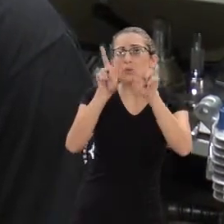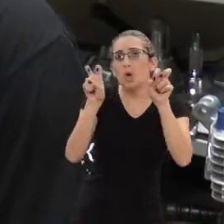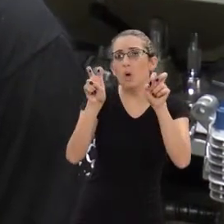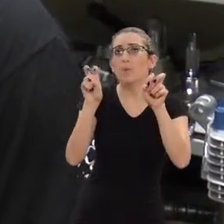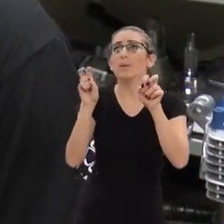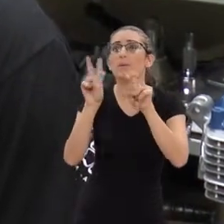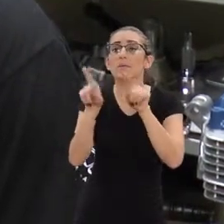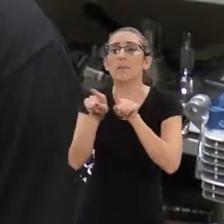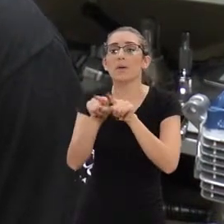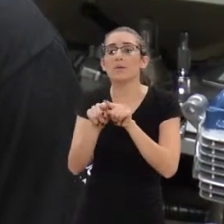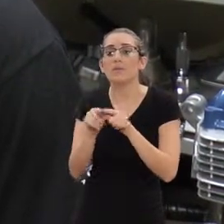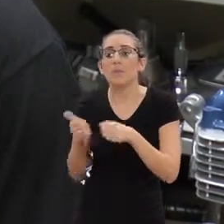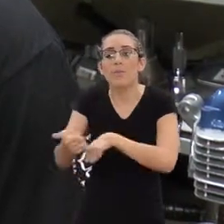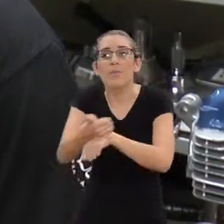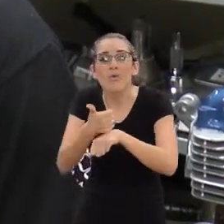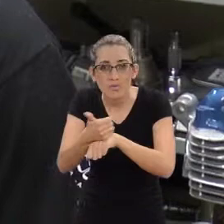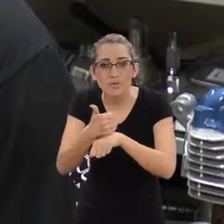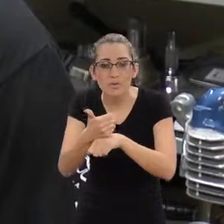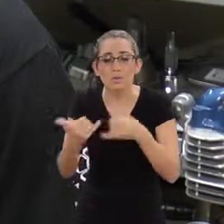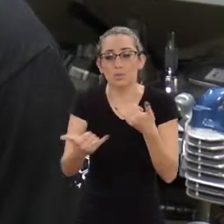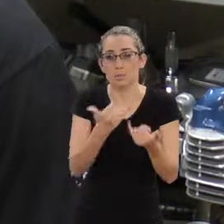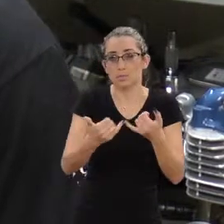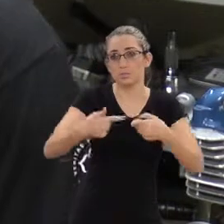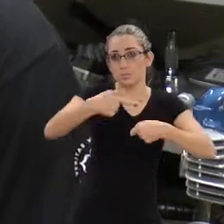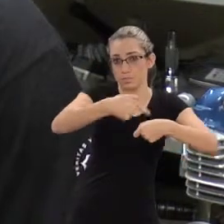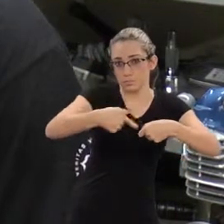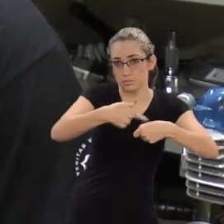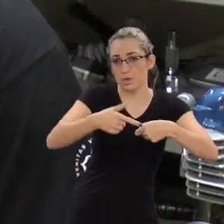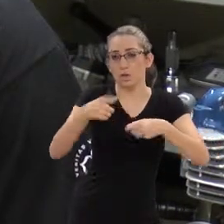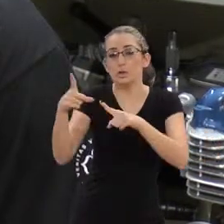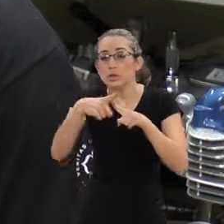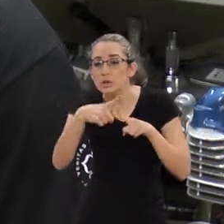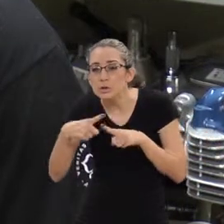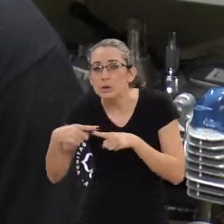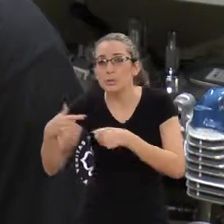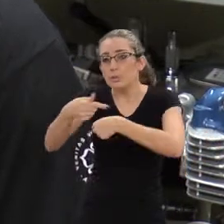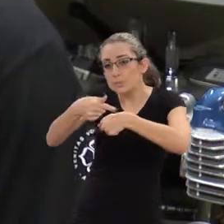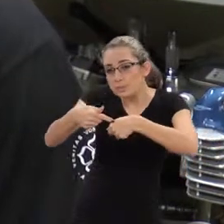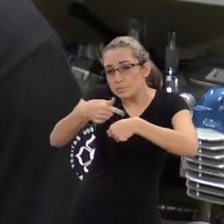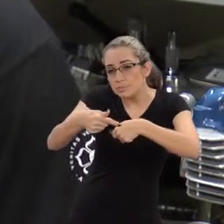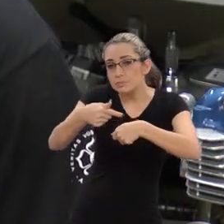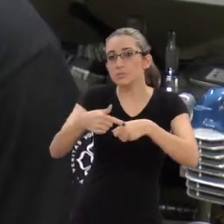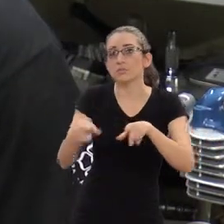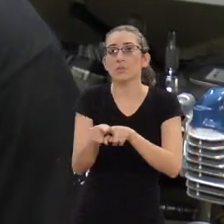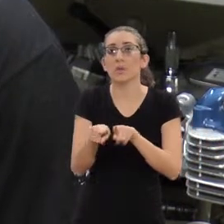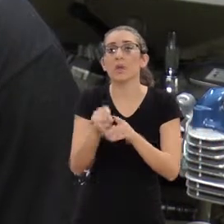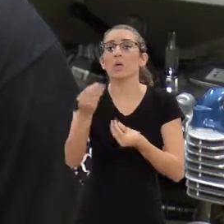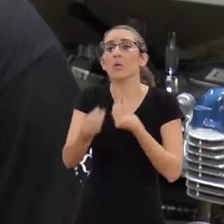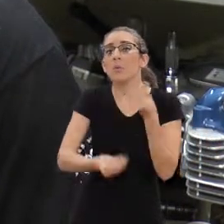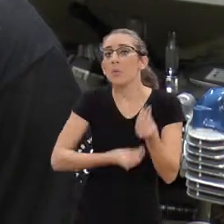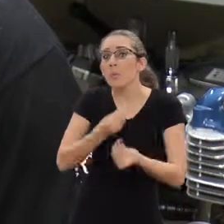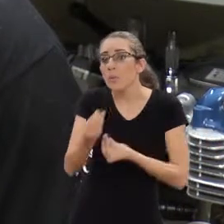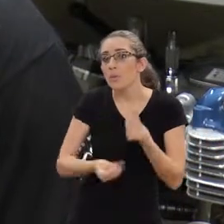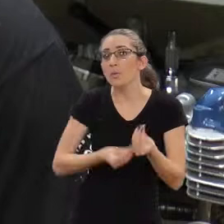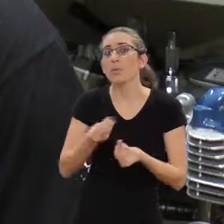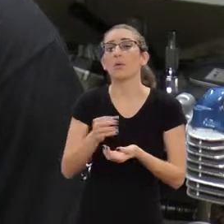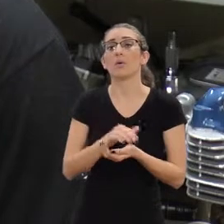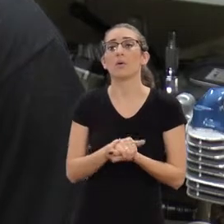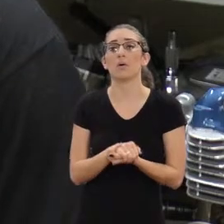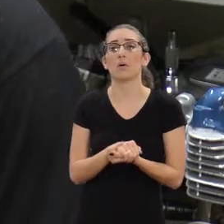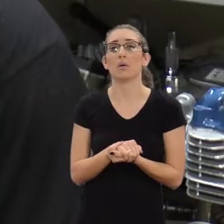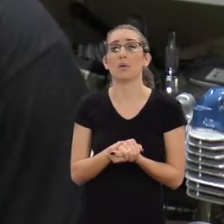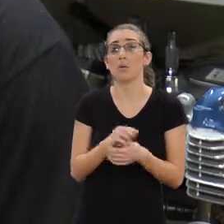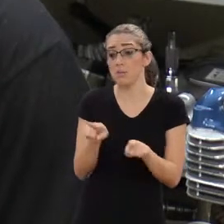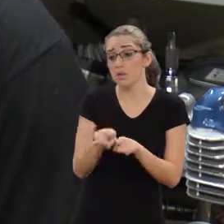sobre alguma profissão, no caso, soldagem, técnicas de soldagem, um pouco sobre conformação,